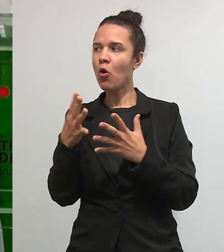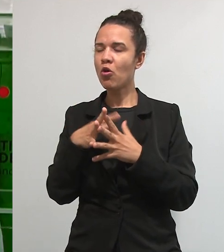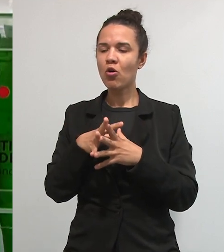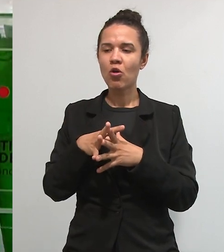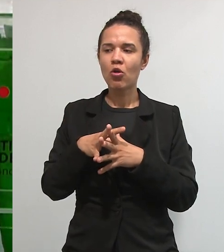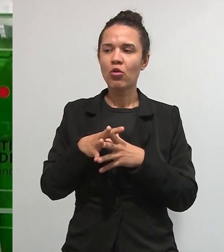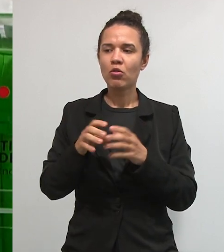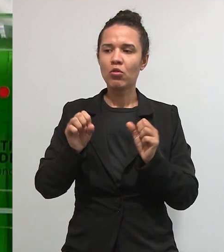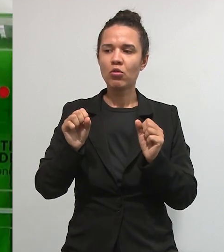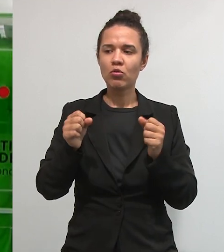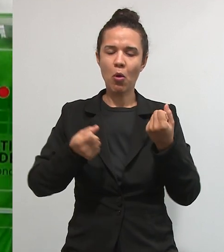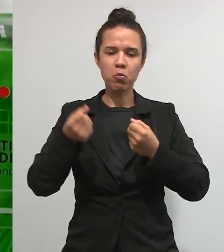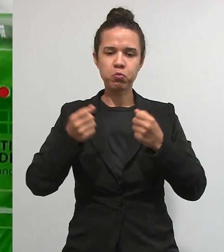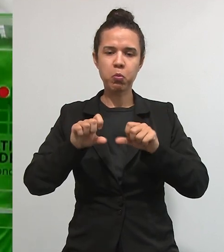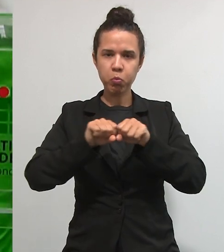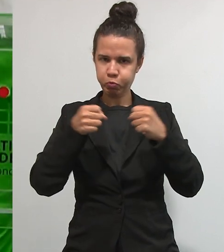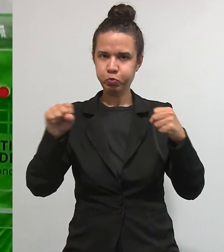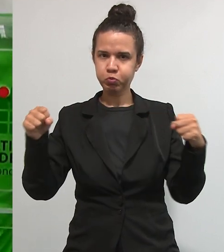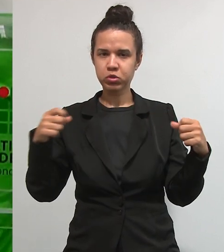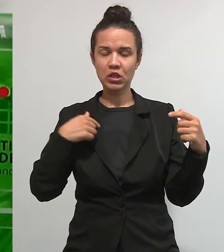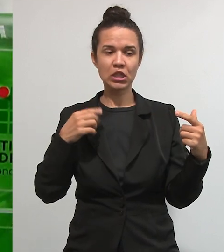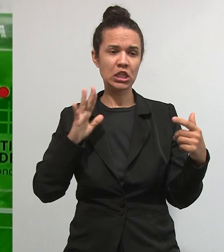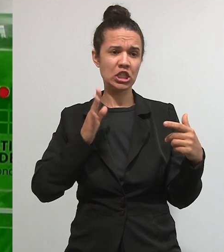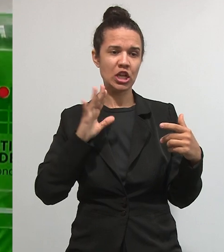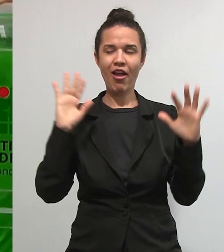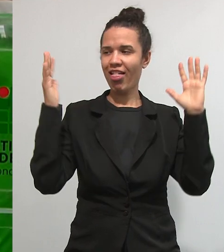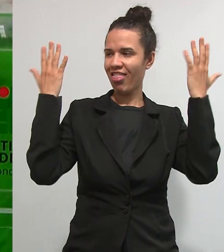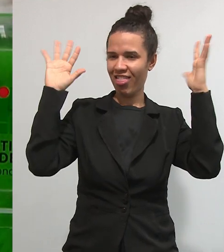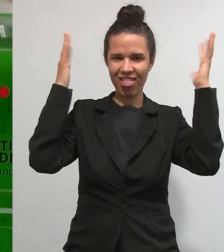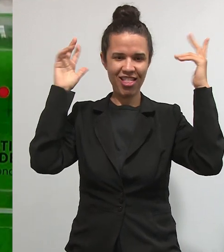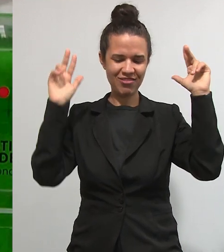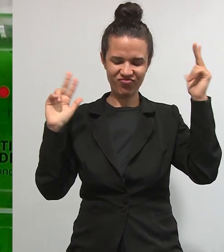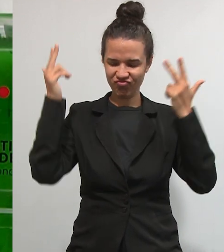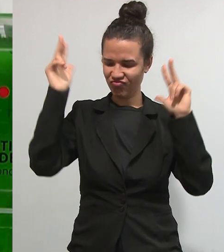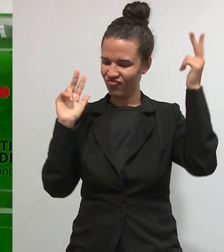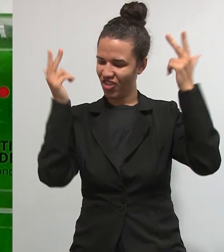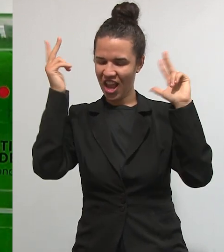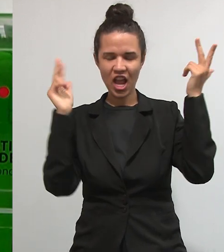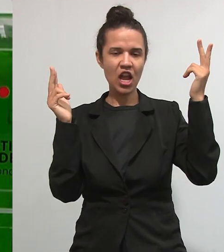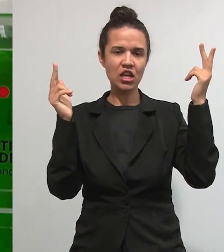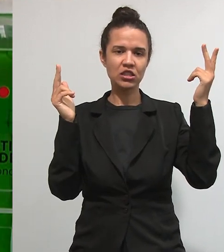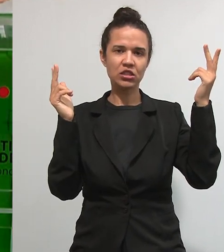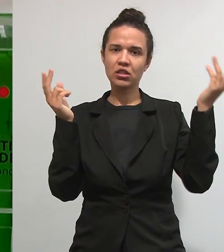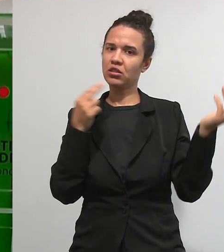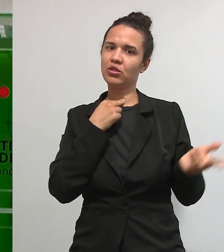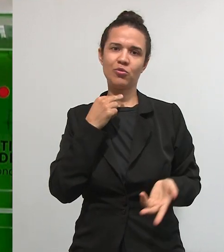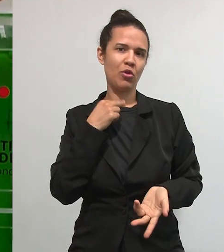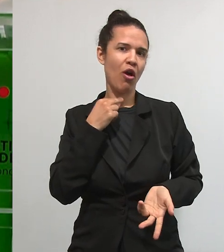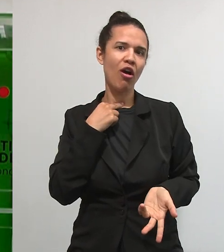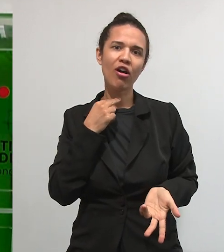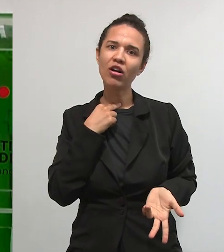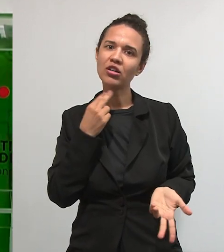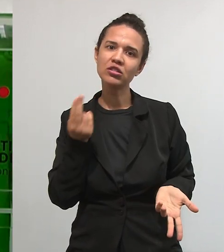pessoa foi para as festas com um carro que não devia, já aconteceu várias denúncias, isso não pode. tá? Não